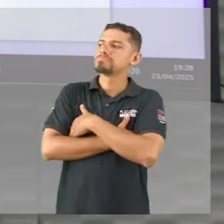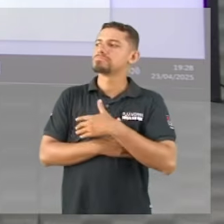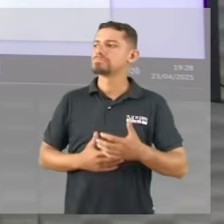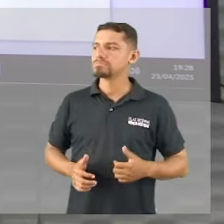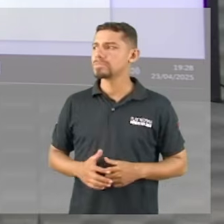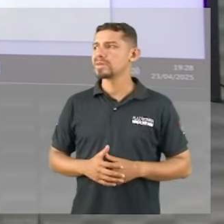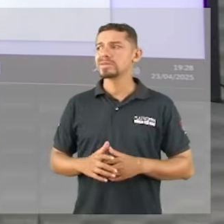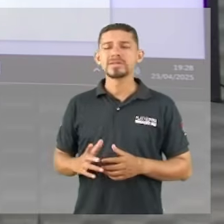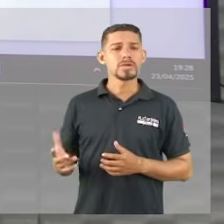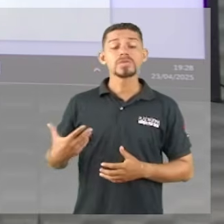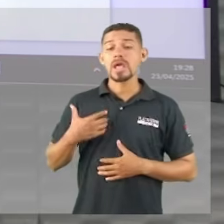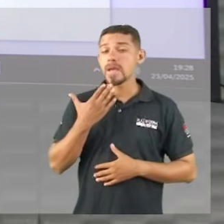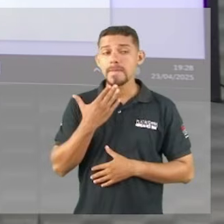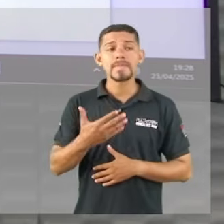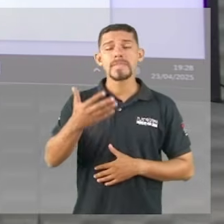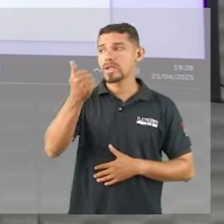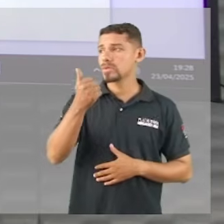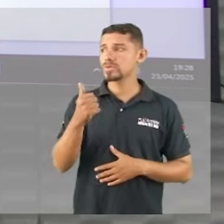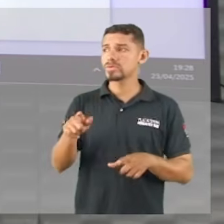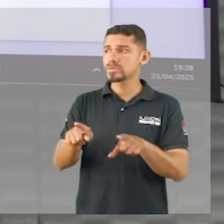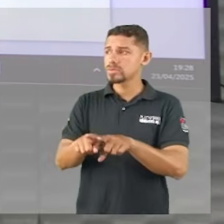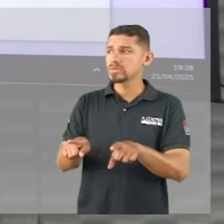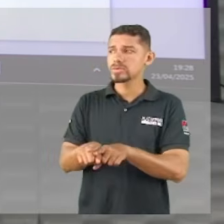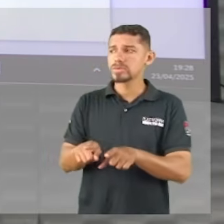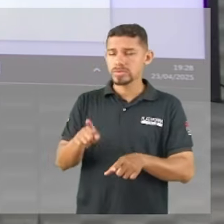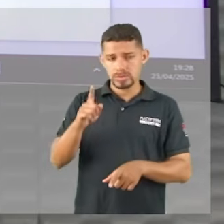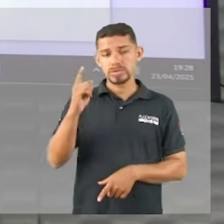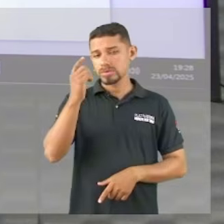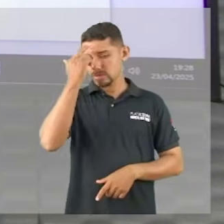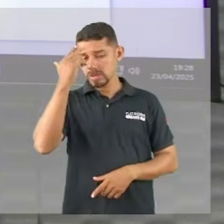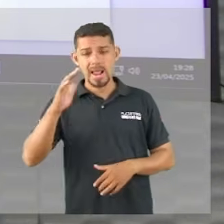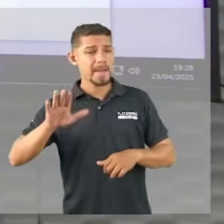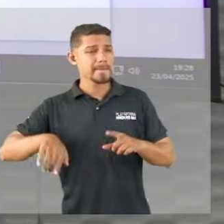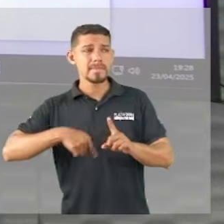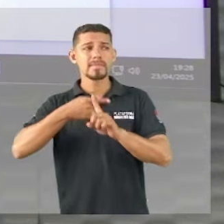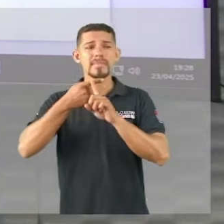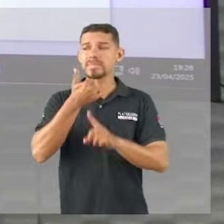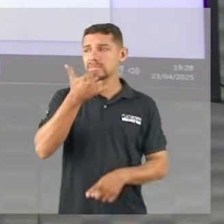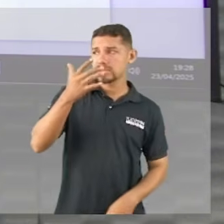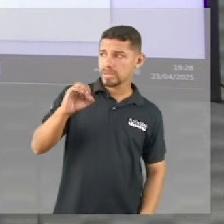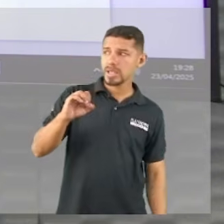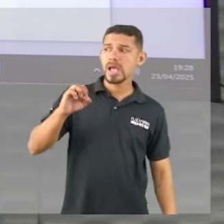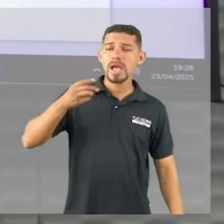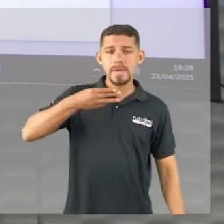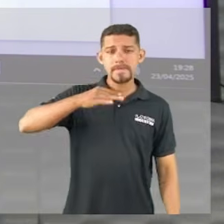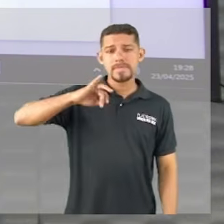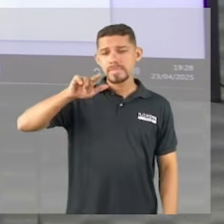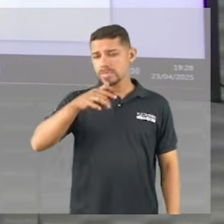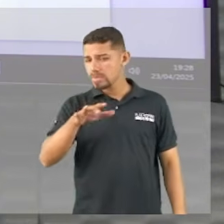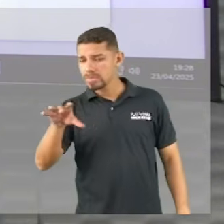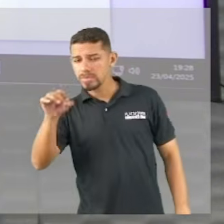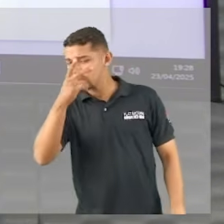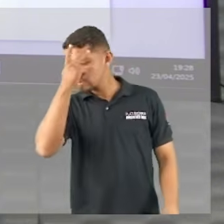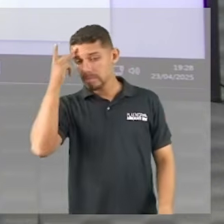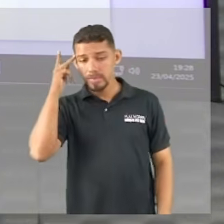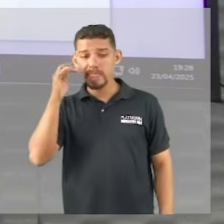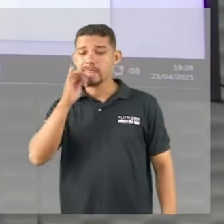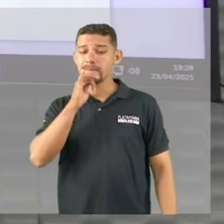maior recuperação econômica da história. Mais de 10 milhões de empregos foram recuperados. Então, nesses debates